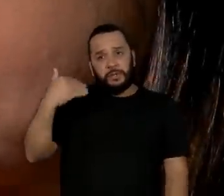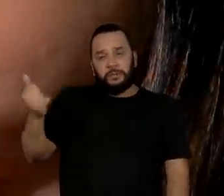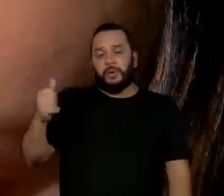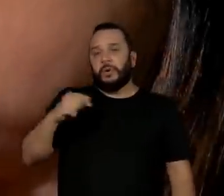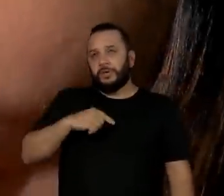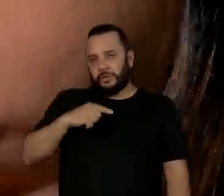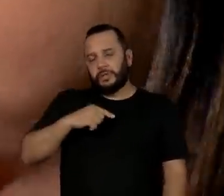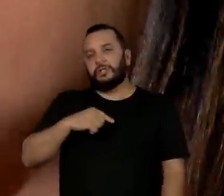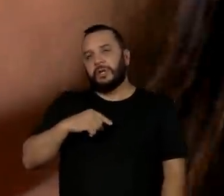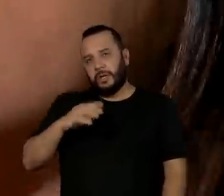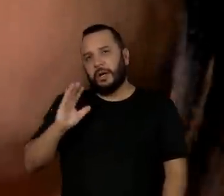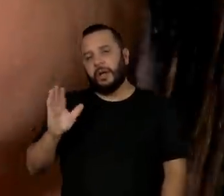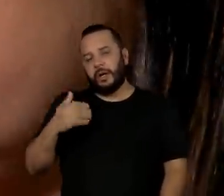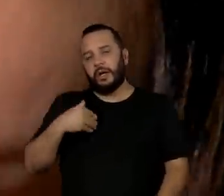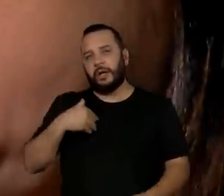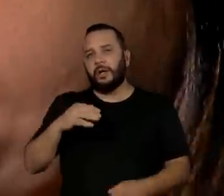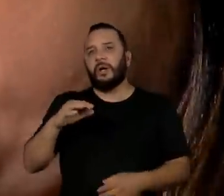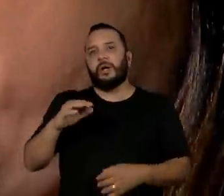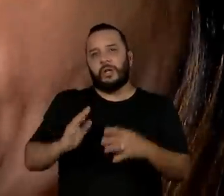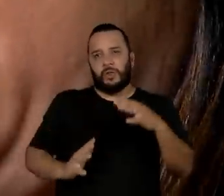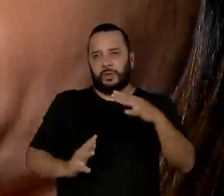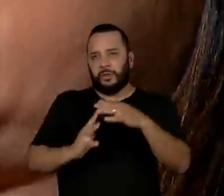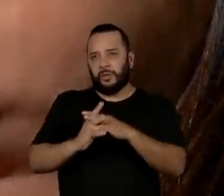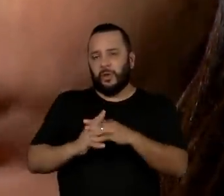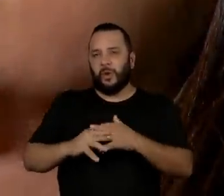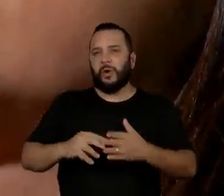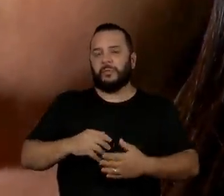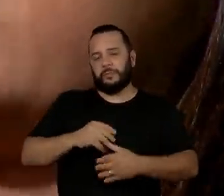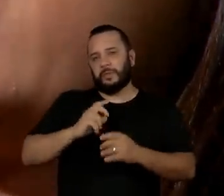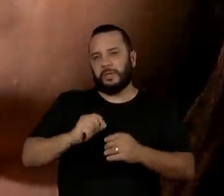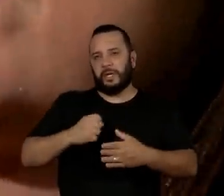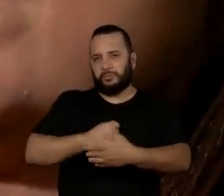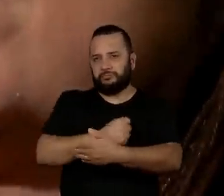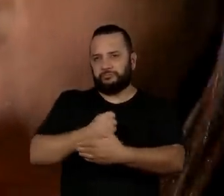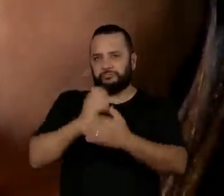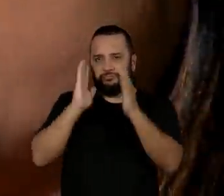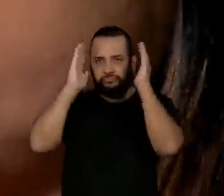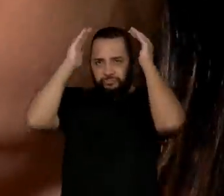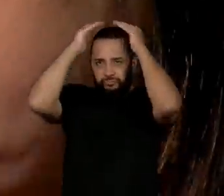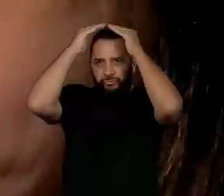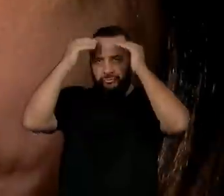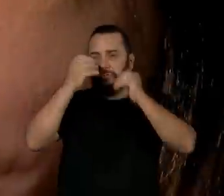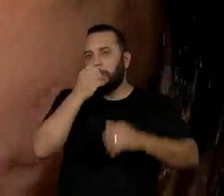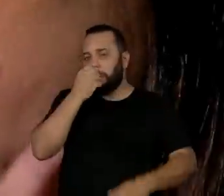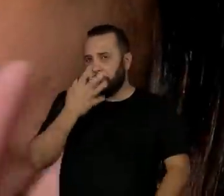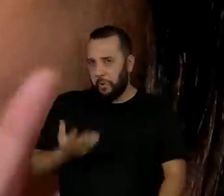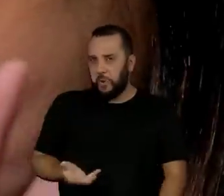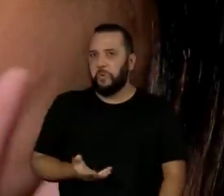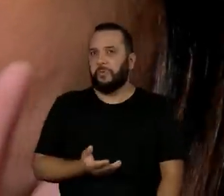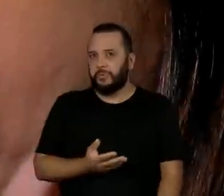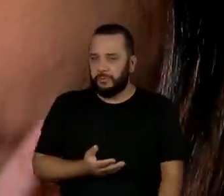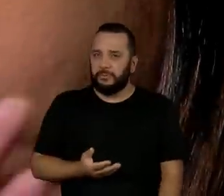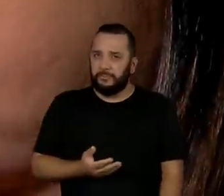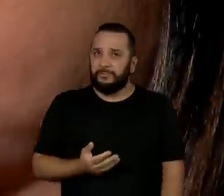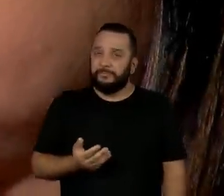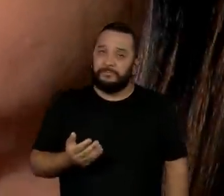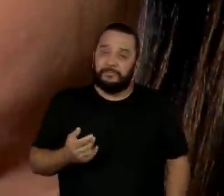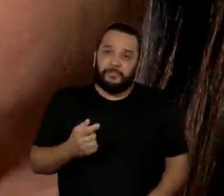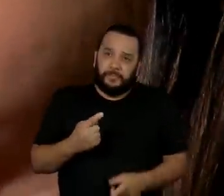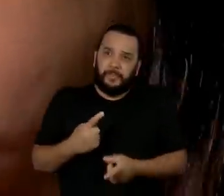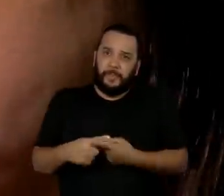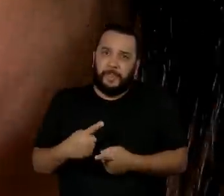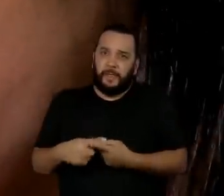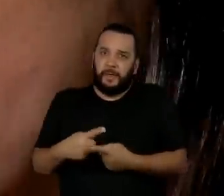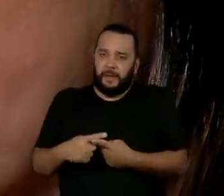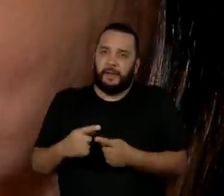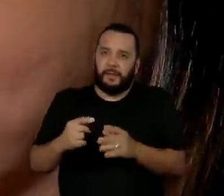Top Chefe me pareceu um roteiro bom um roteiro que não tem isso como sendo o grande papel desse programa